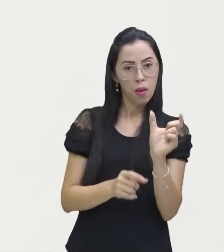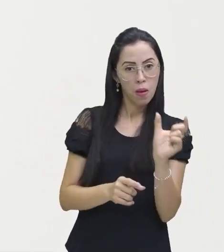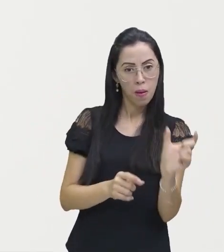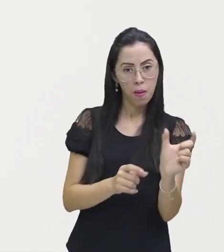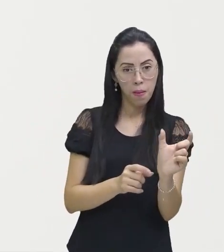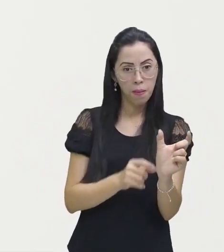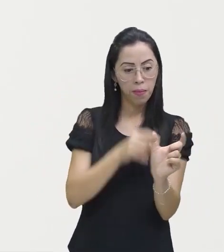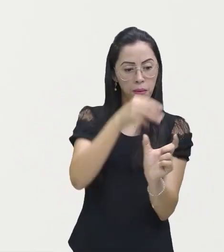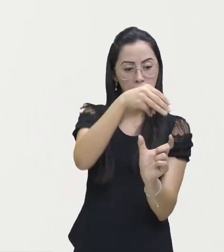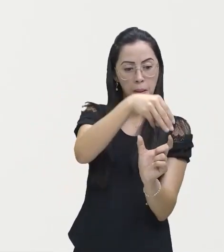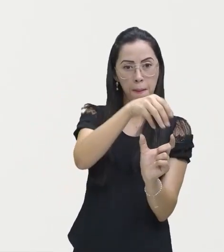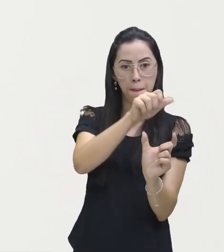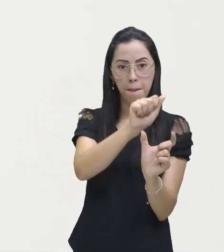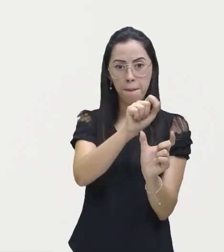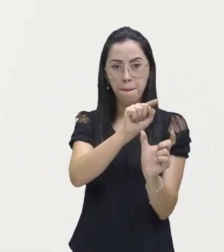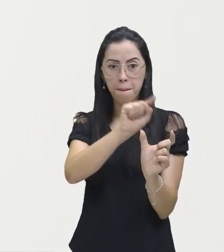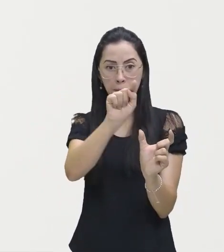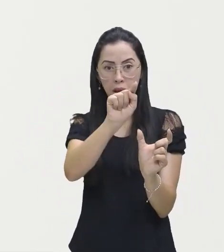adormeceu